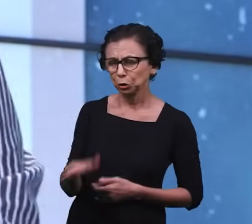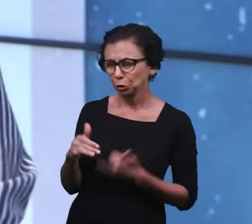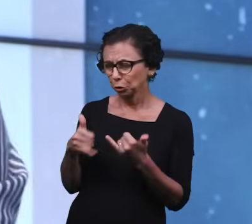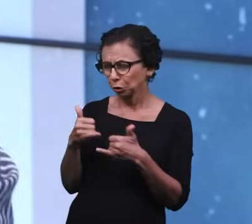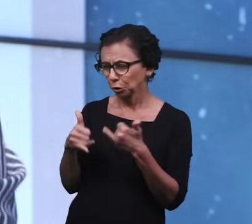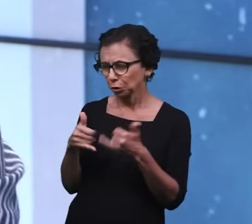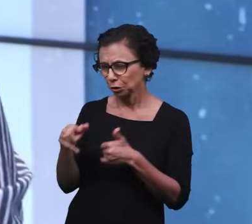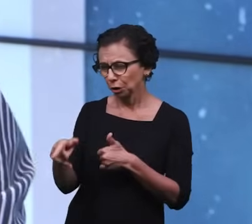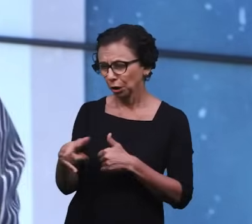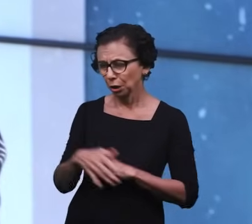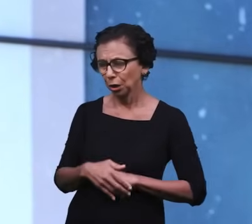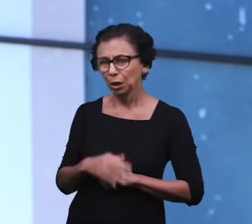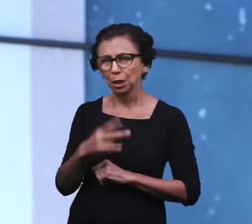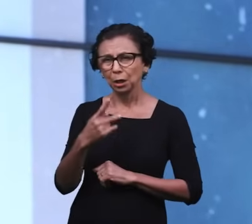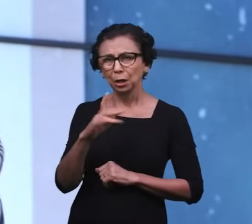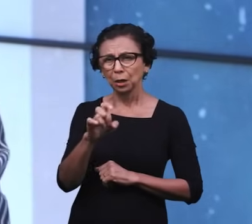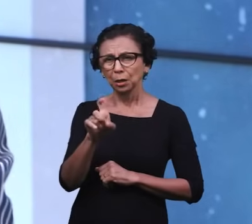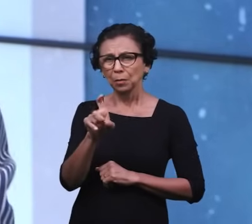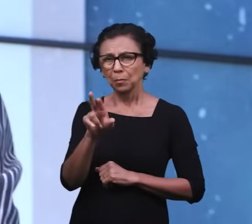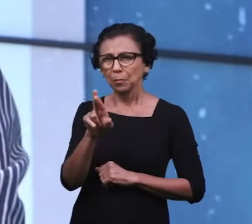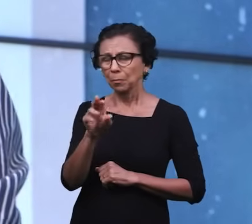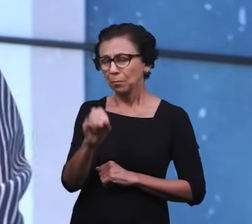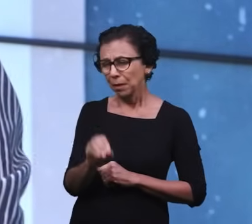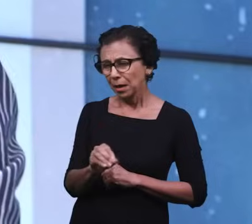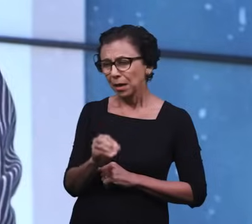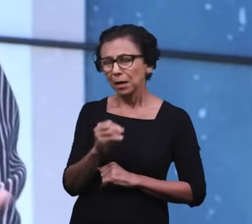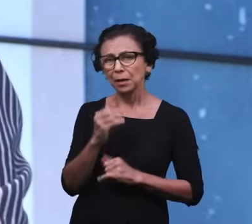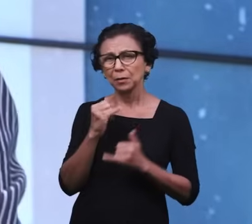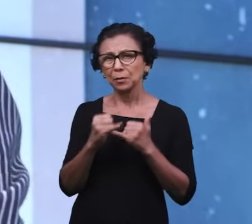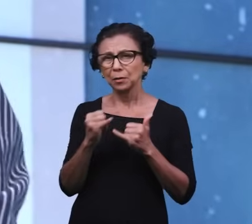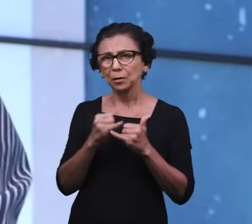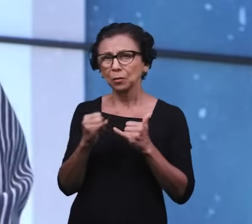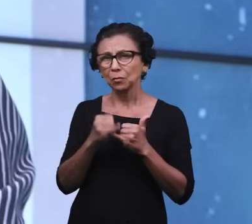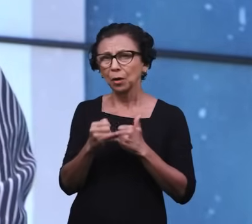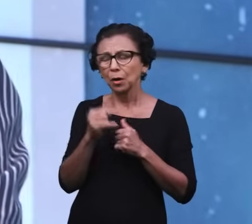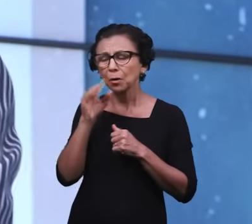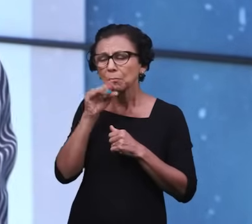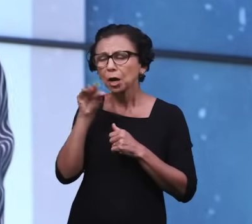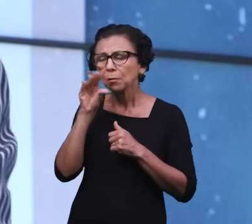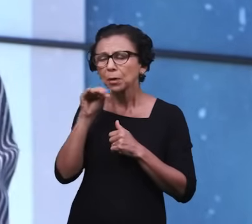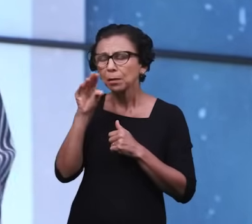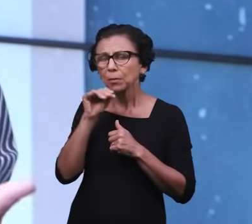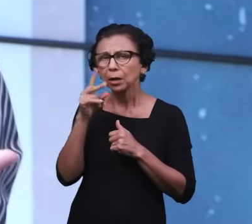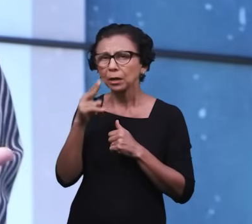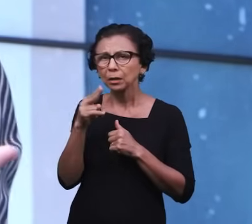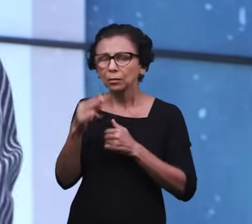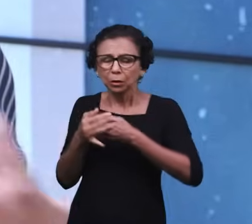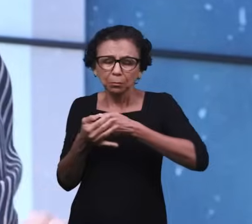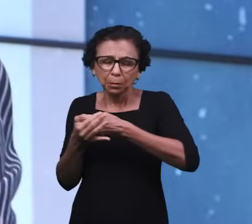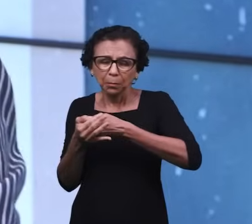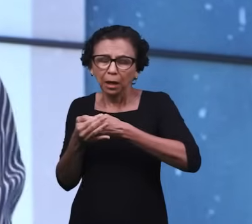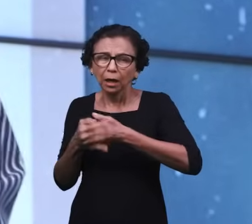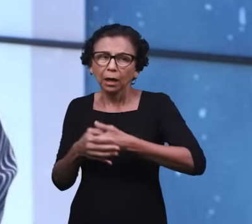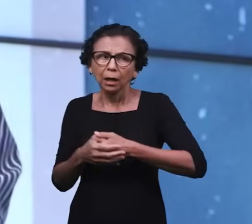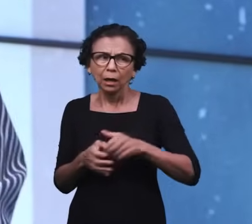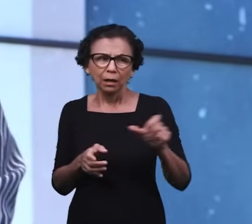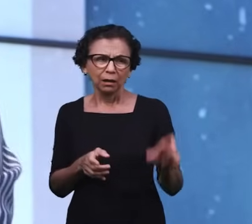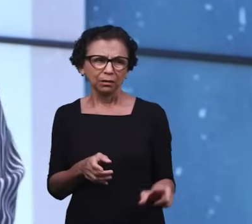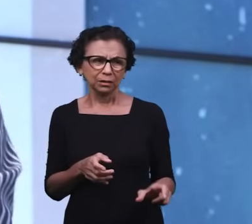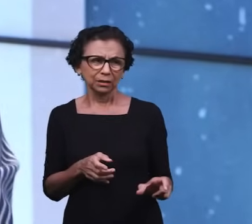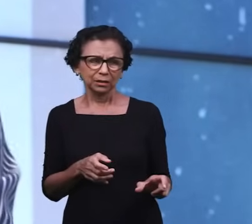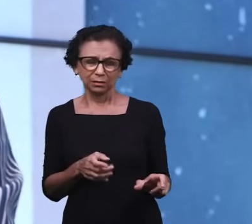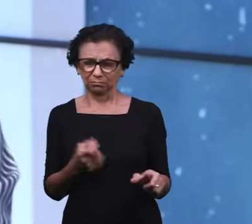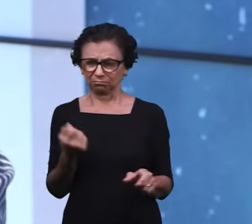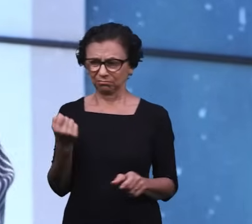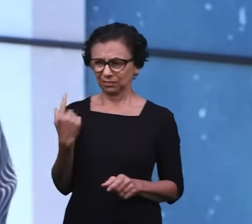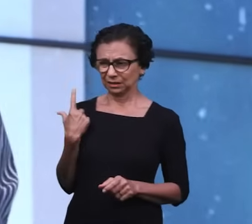ah, o Pedro bebê, né? Porque falava assim, né? Igual bebezinho. E a outra criança não está entendendo. É difícil, É.